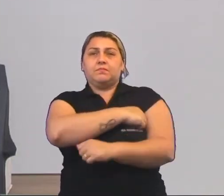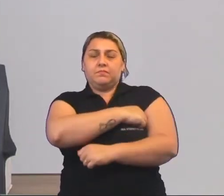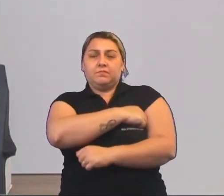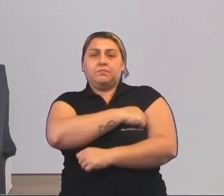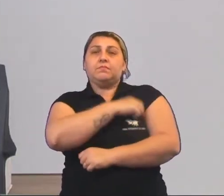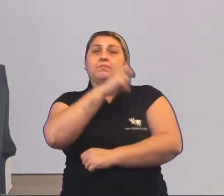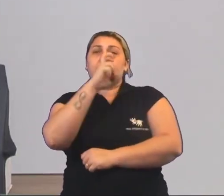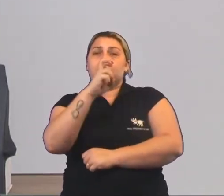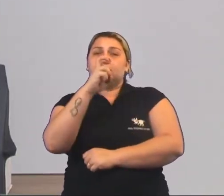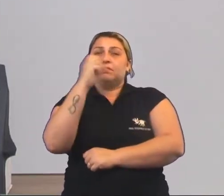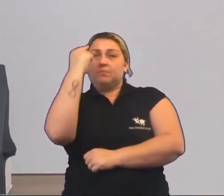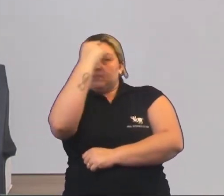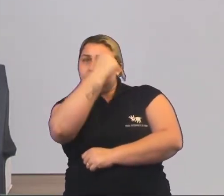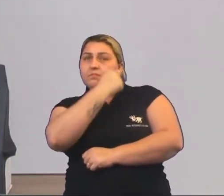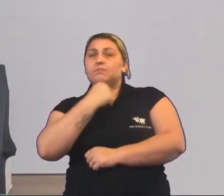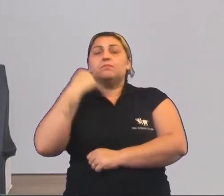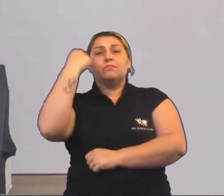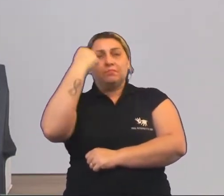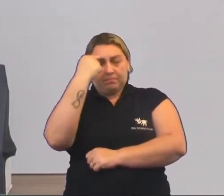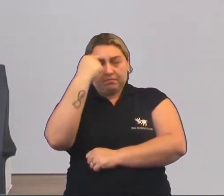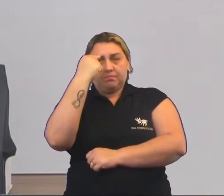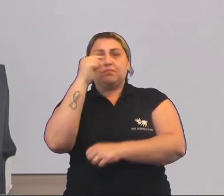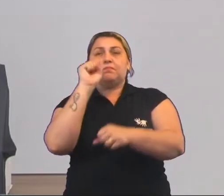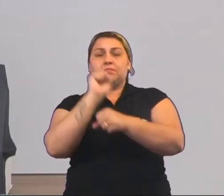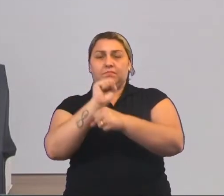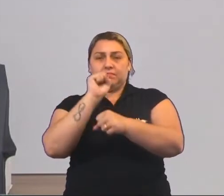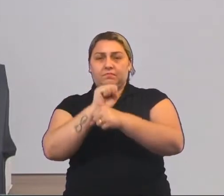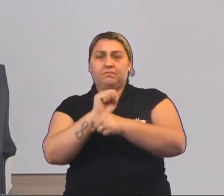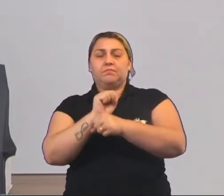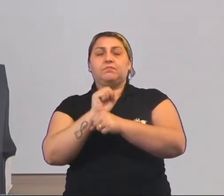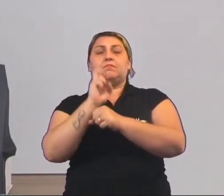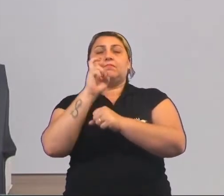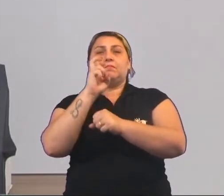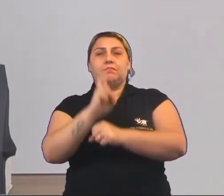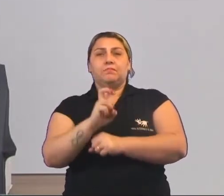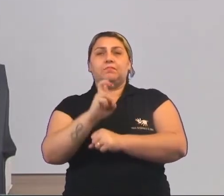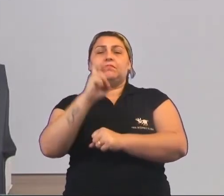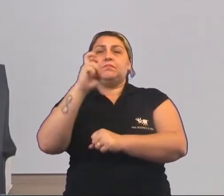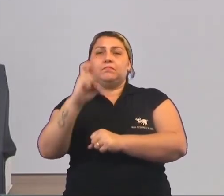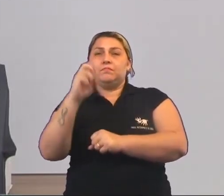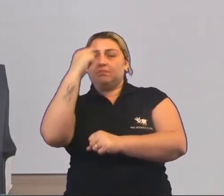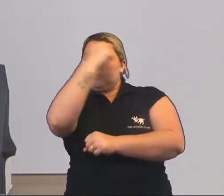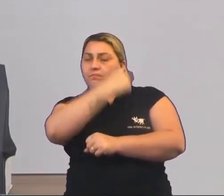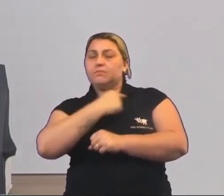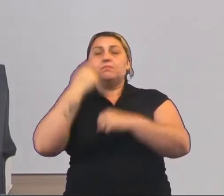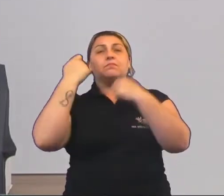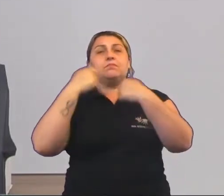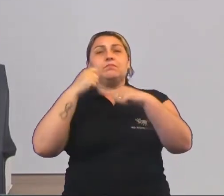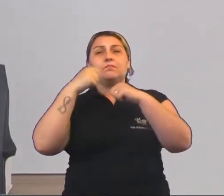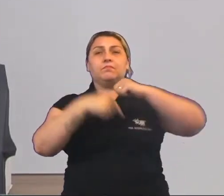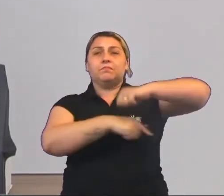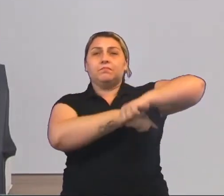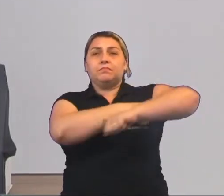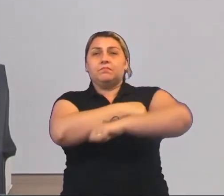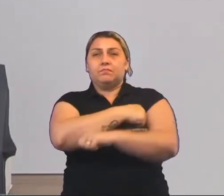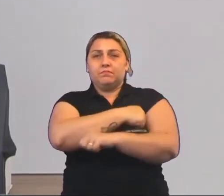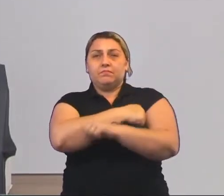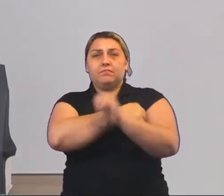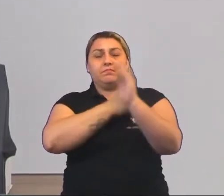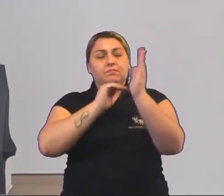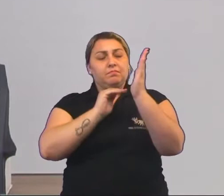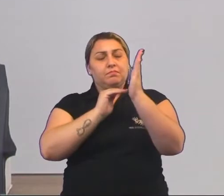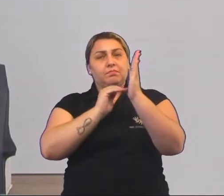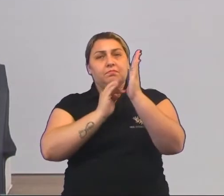cada 5 horas. Ou seja, de 5 em 5 horas, ela precisará